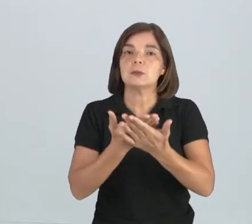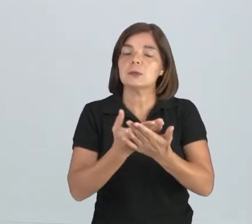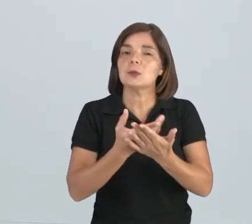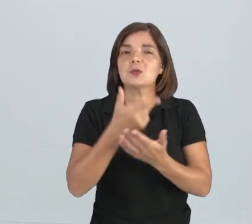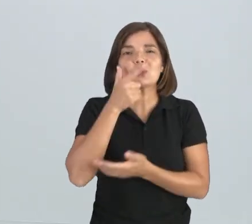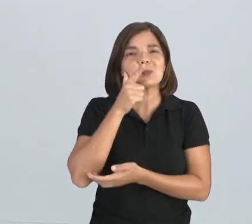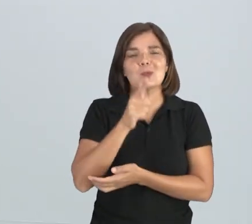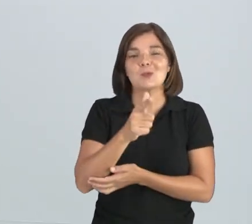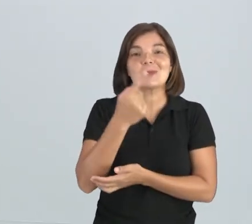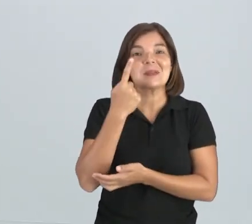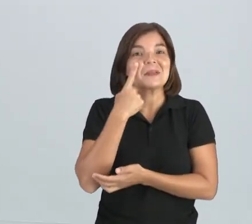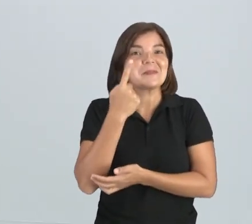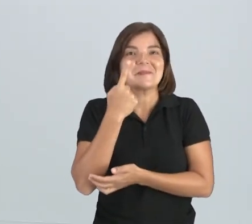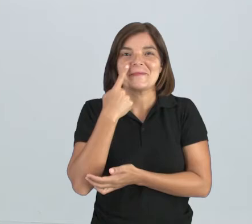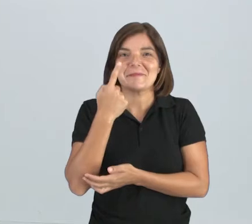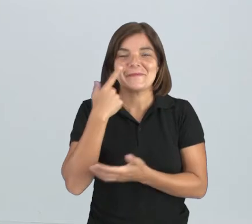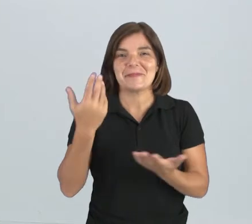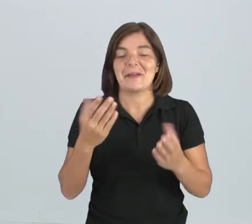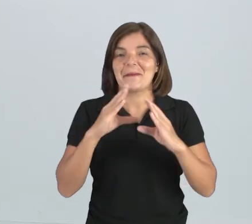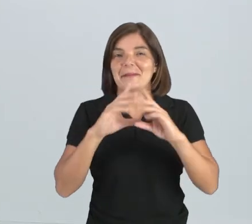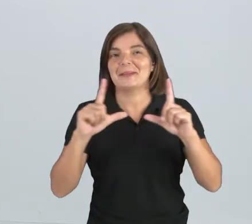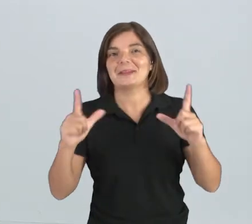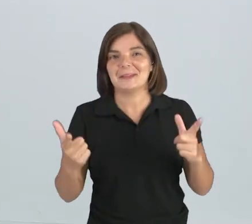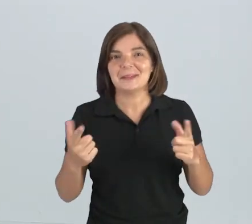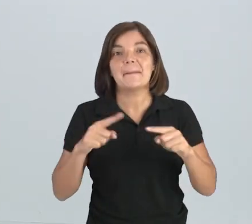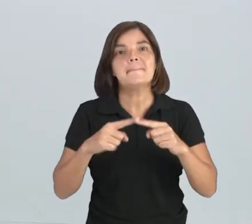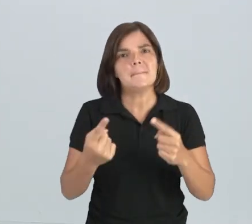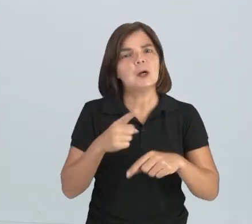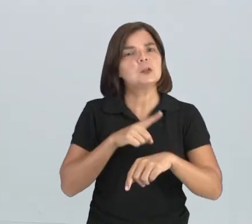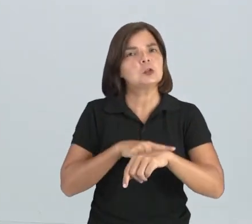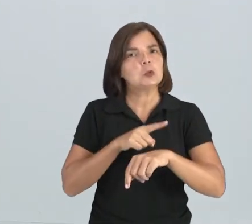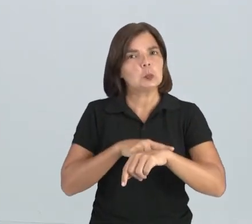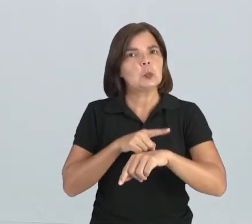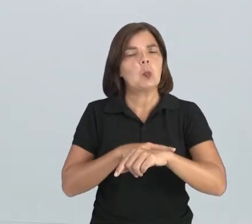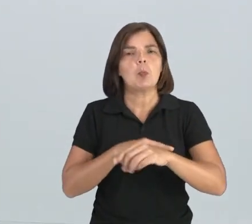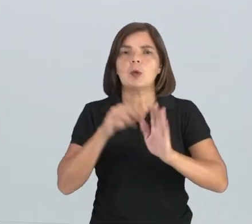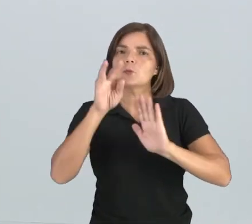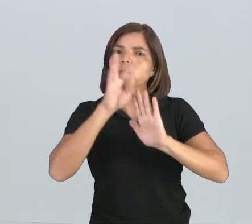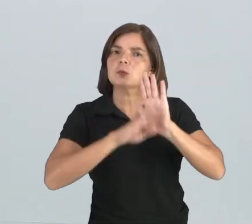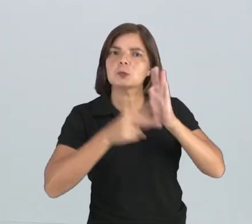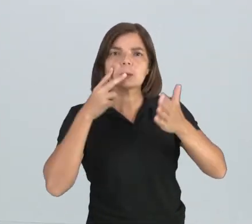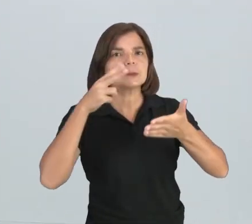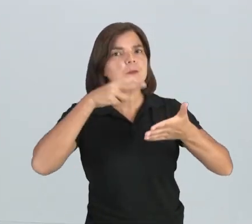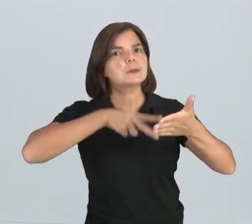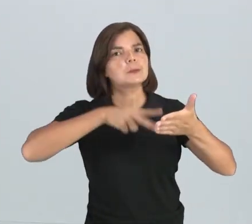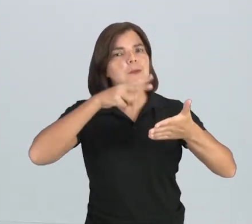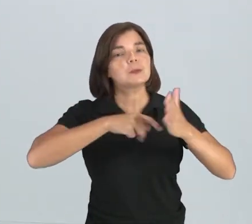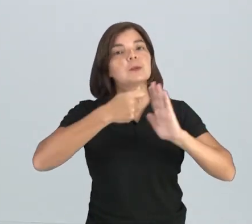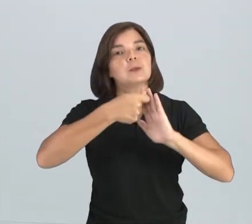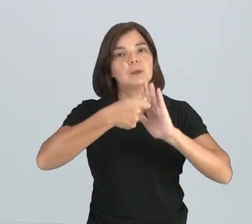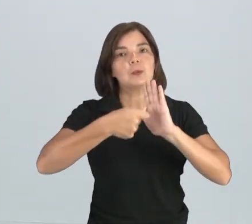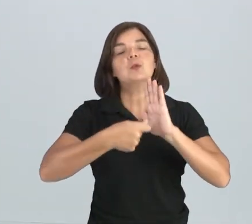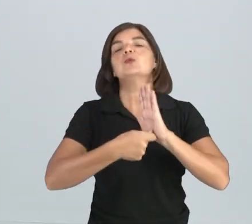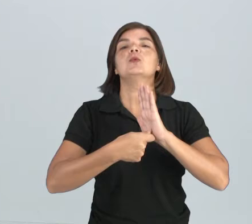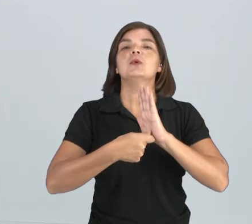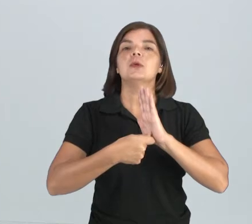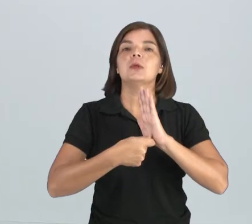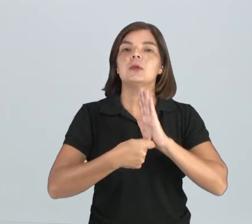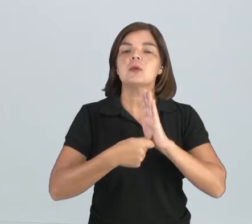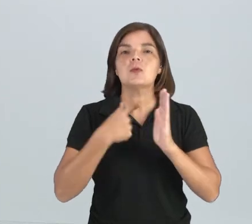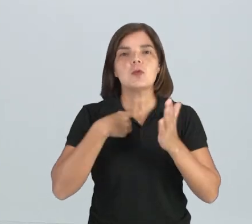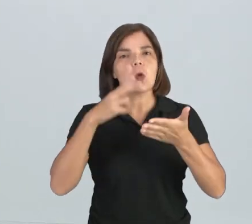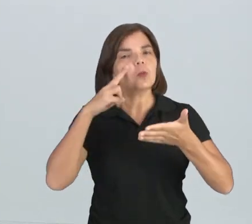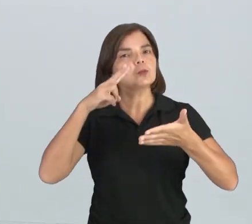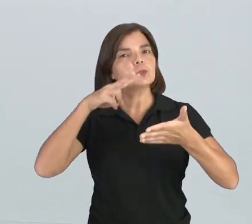gente não consegue ver de forma clara. Mas no momento que eu pego um texto, né, uma redaçãozinha, um texto, e